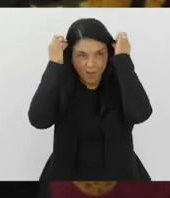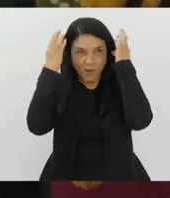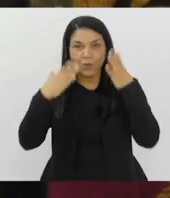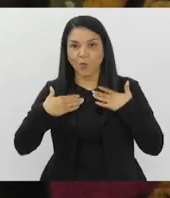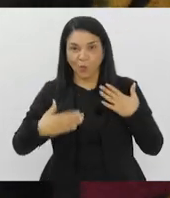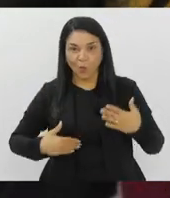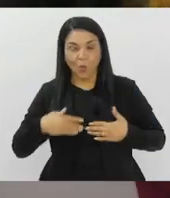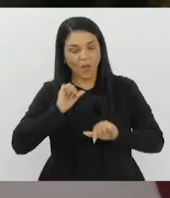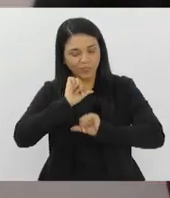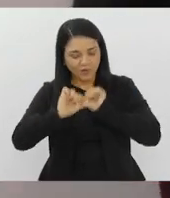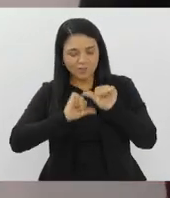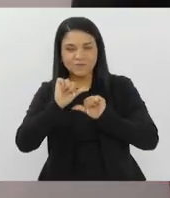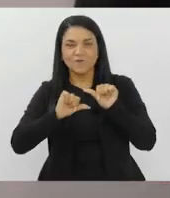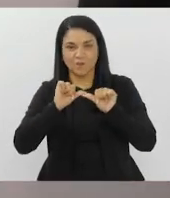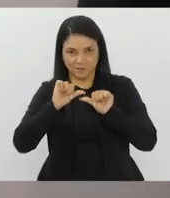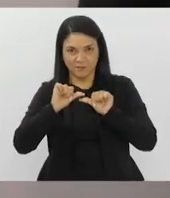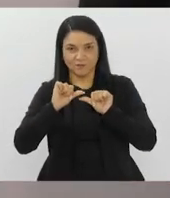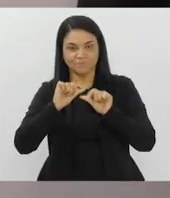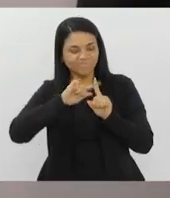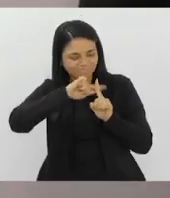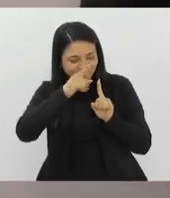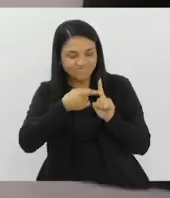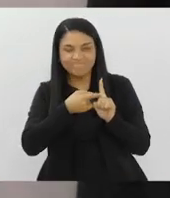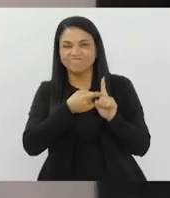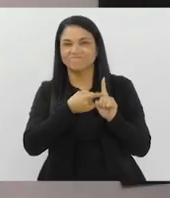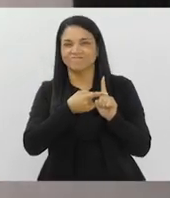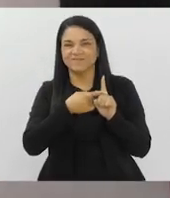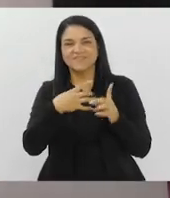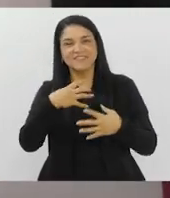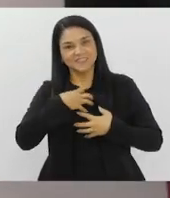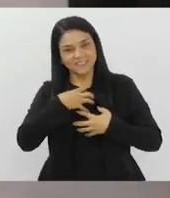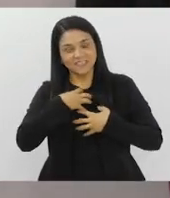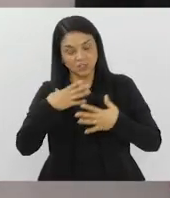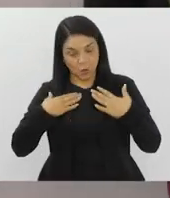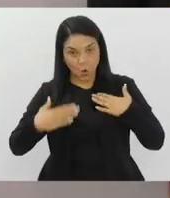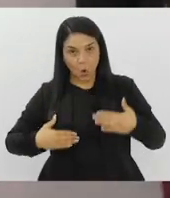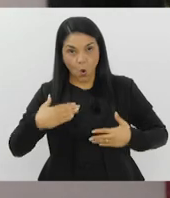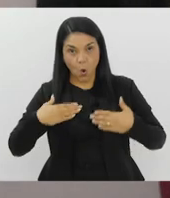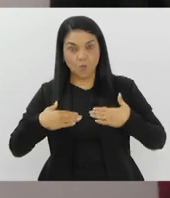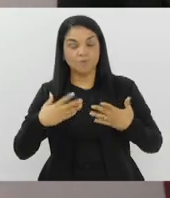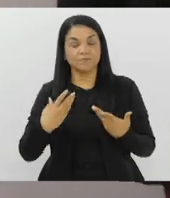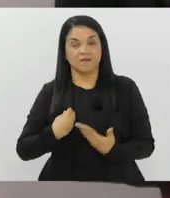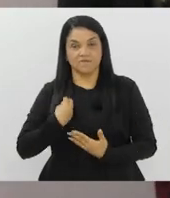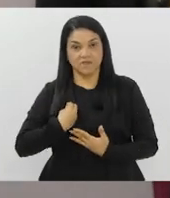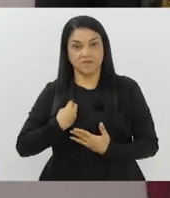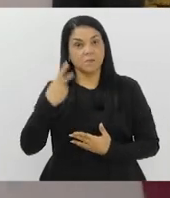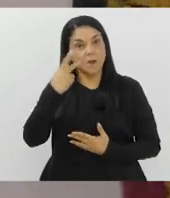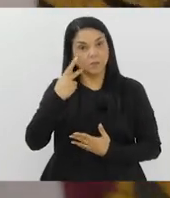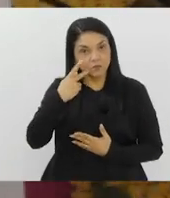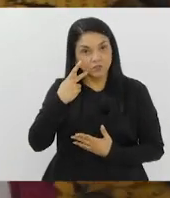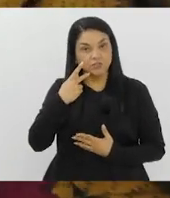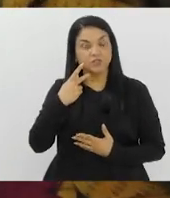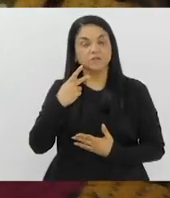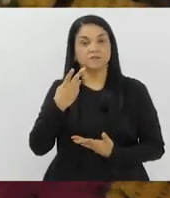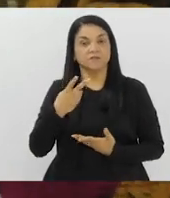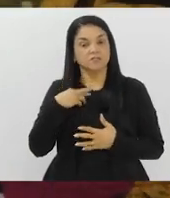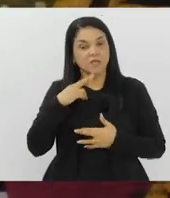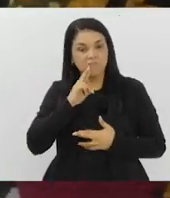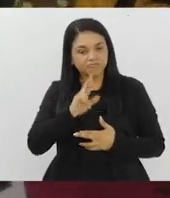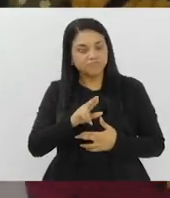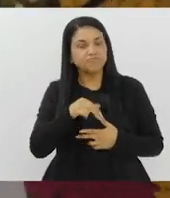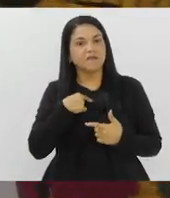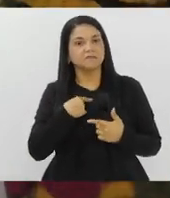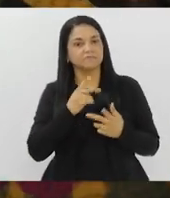essa transformação, né, que gestar alguém traz para as nossas vidas, traz para a nossa política. E a gente tem visto resultados muito